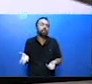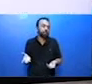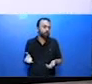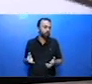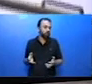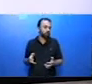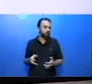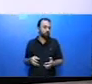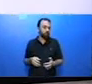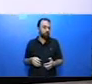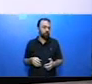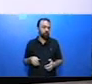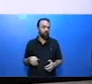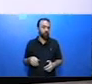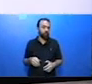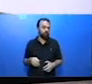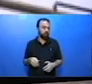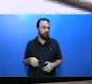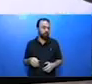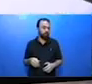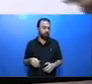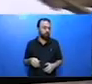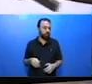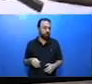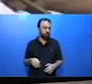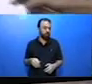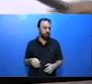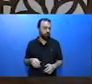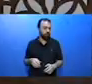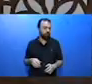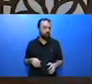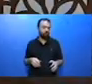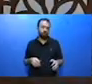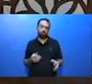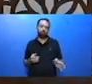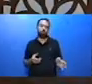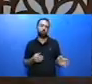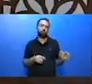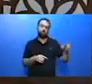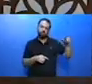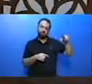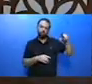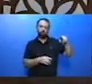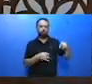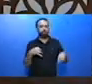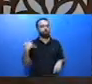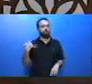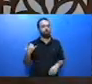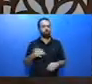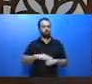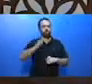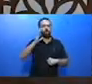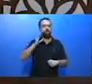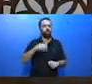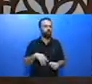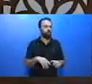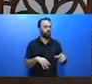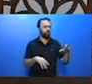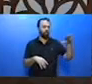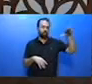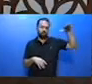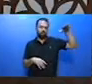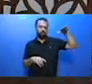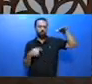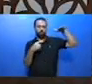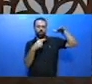O Pedro é o mais velho. Por quê? Olha, ele é mais alto, ele cresceu mais. Todos são crianças,